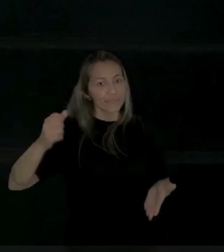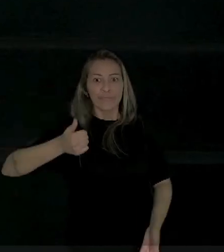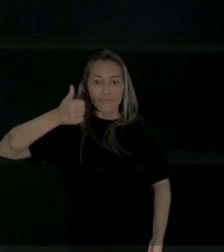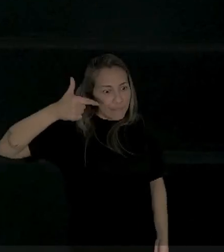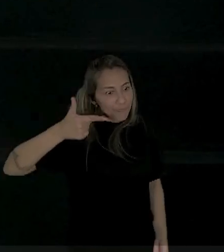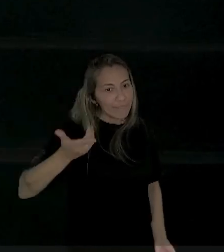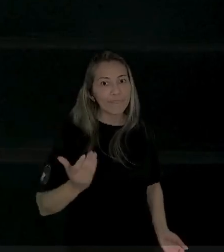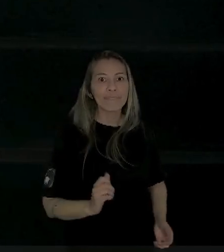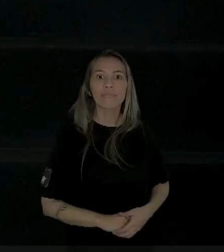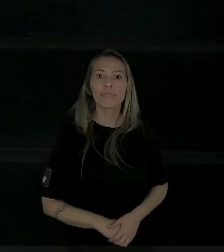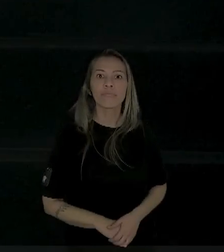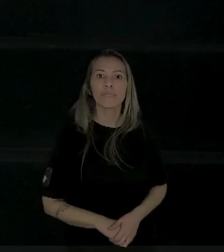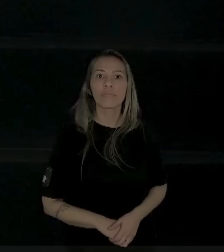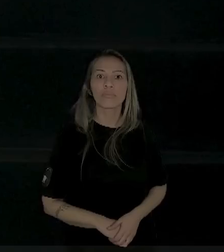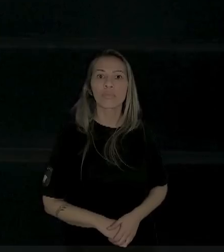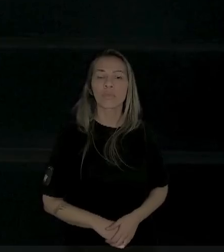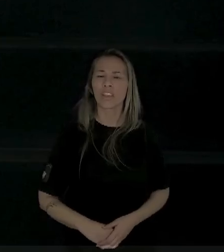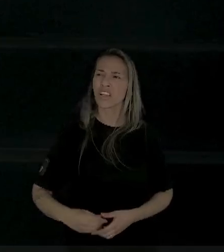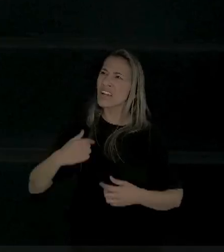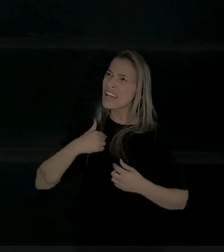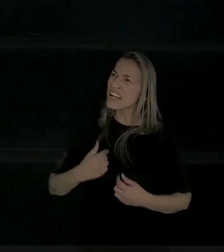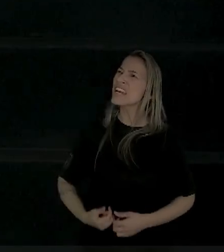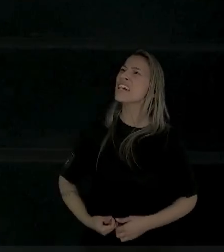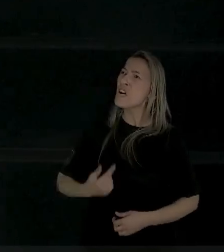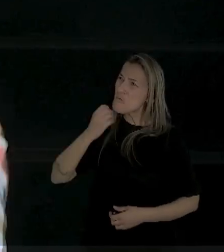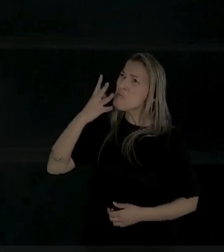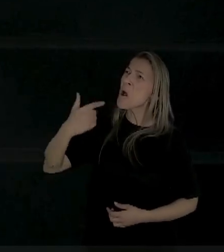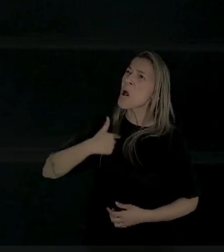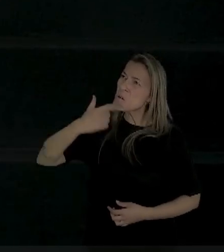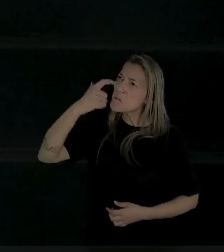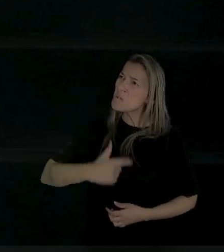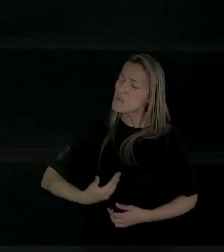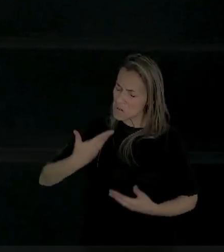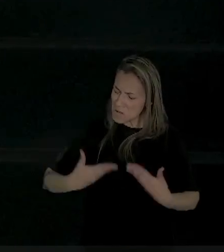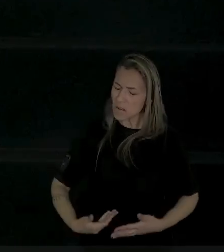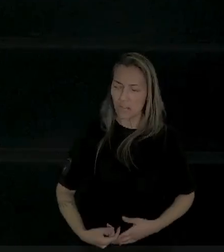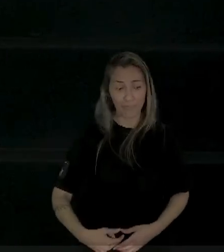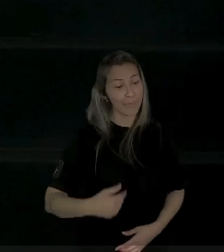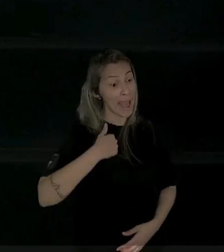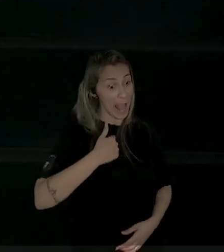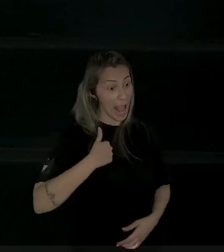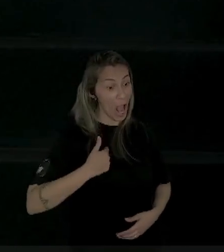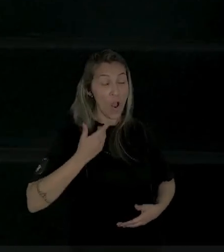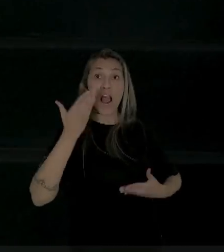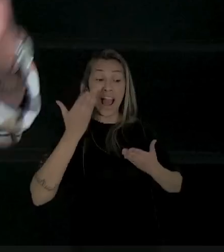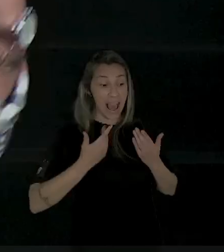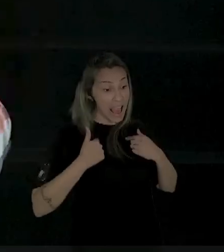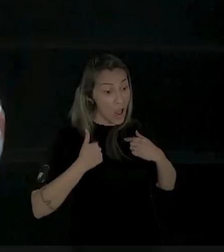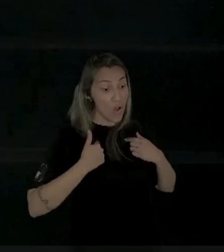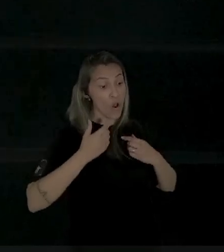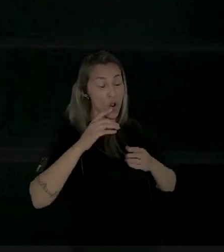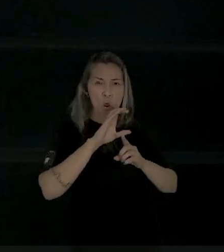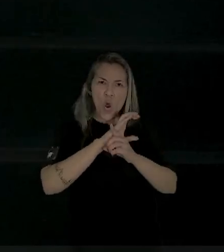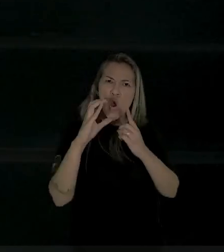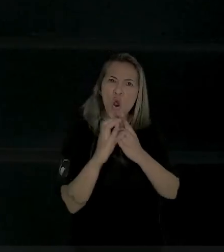Elias fala: eu fui zeloso, eu fui bom. Desde quando a obra de Deus é sua? Desde quando o culto é